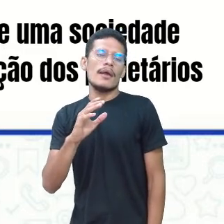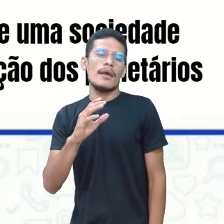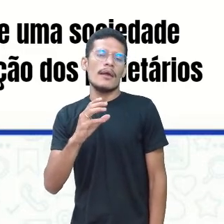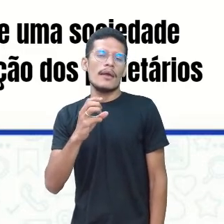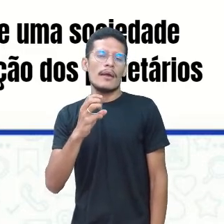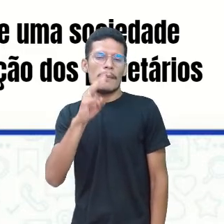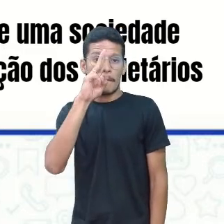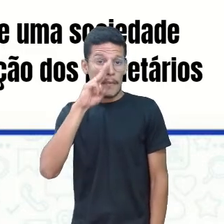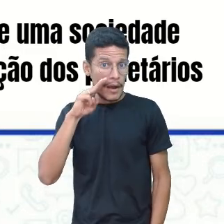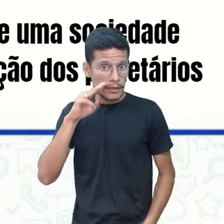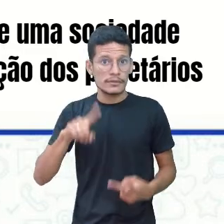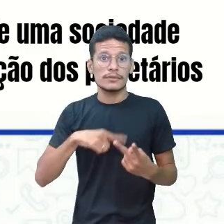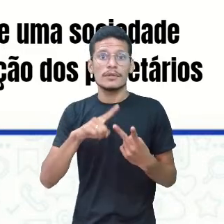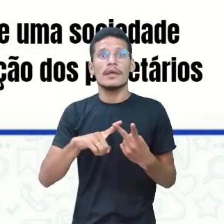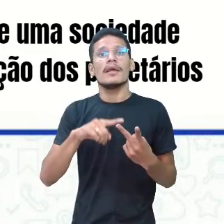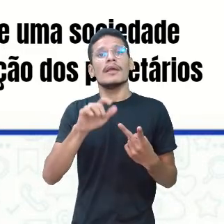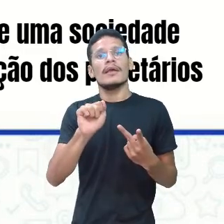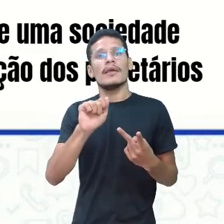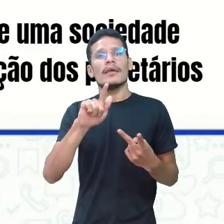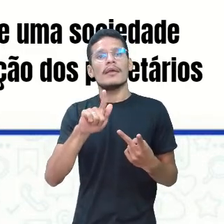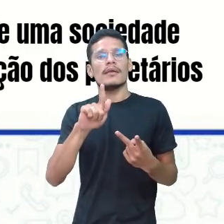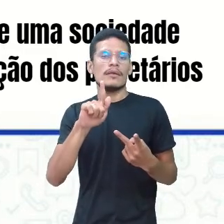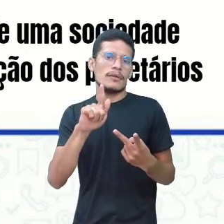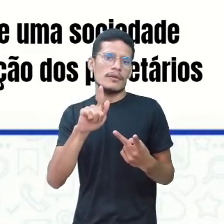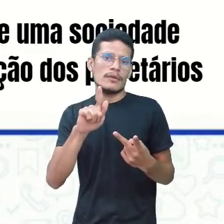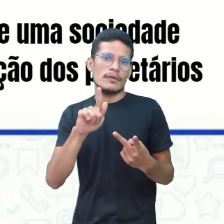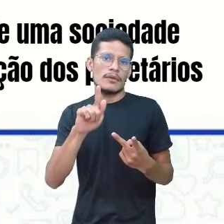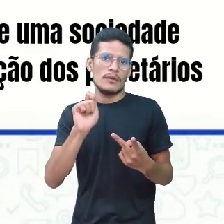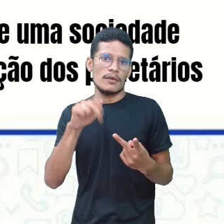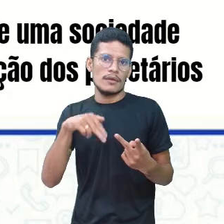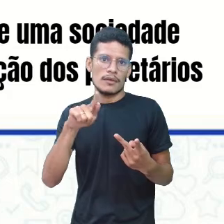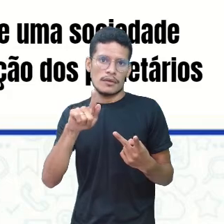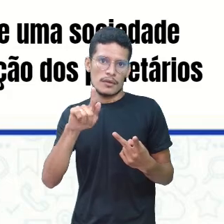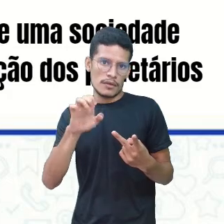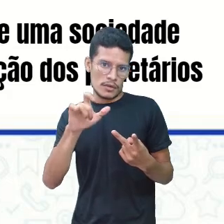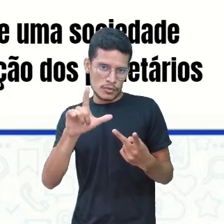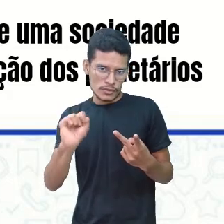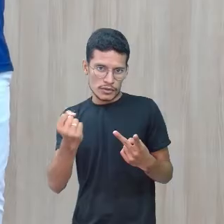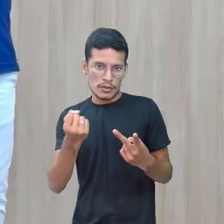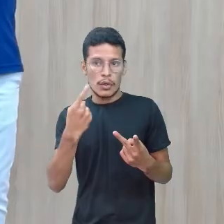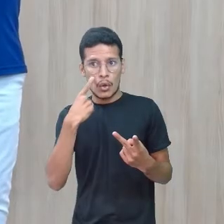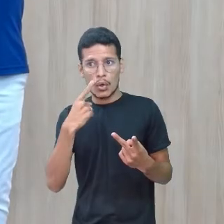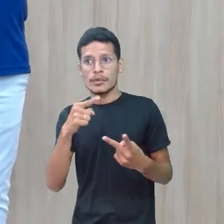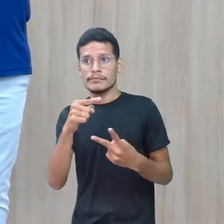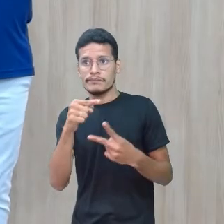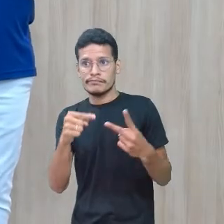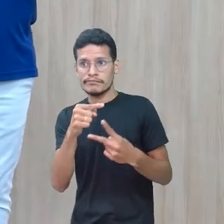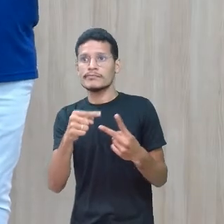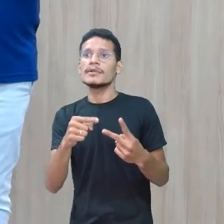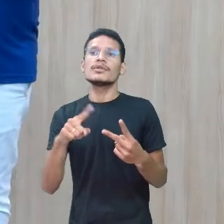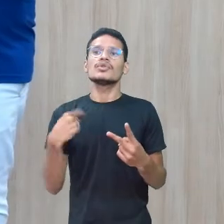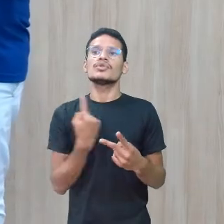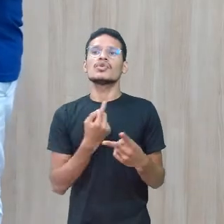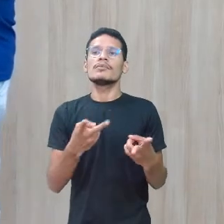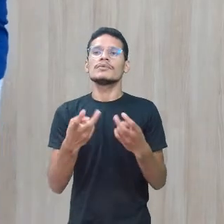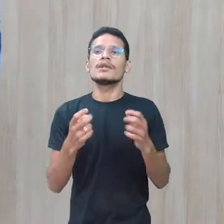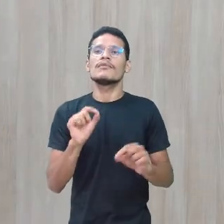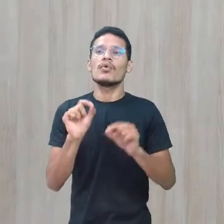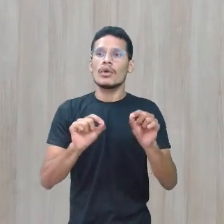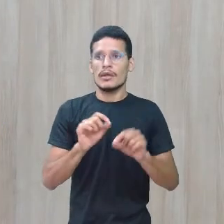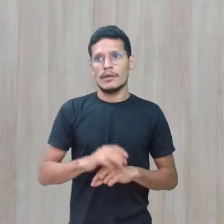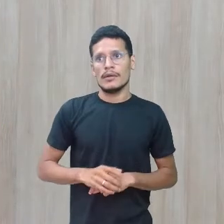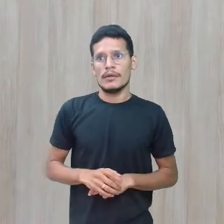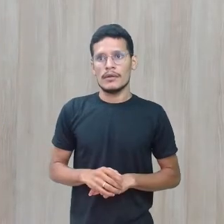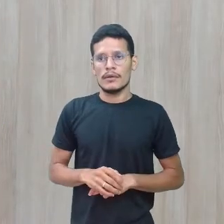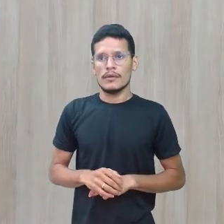né, o alemão Karl Marx, né, e o inglês, né, o Engels. Então, nesse sentido, o que é que a gente observa? A gente